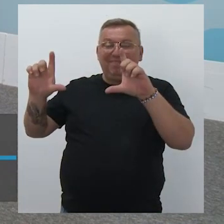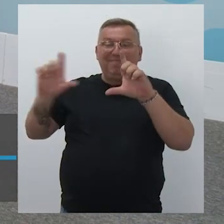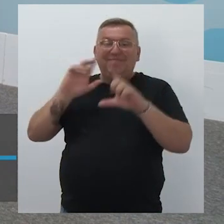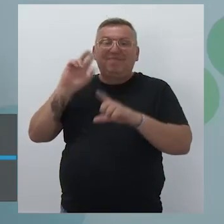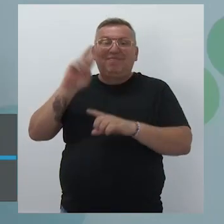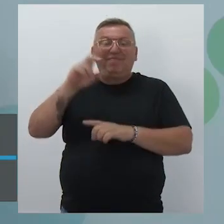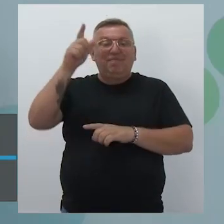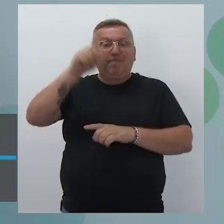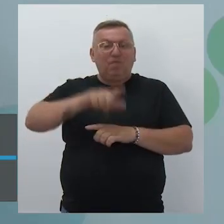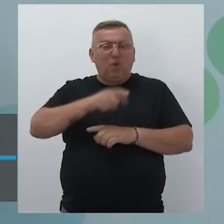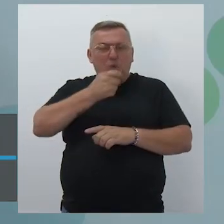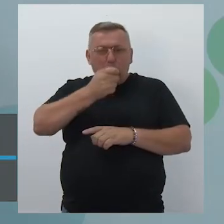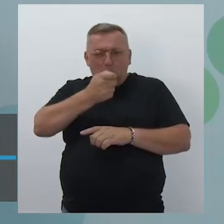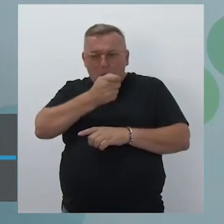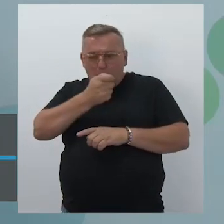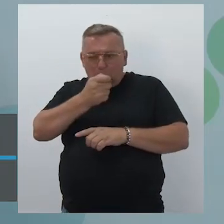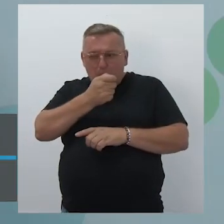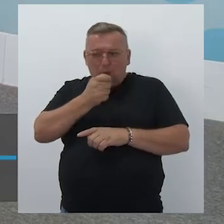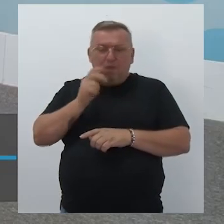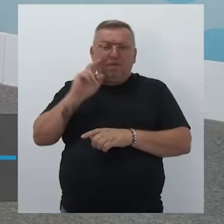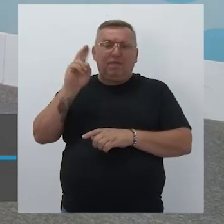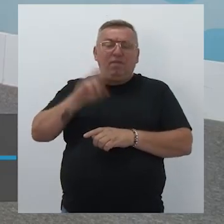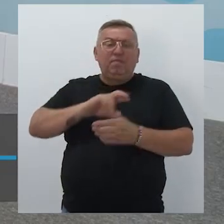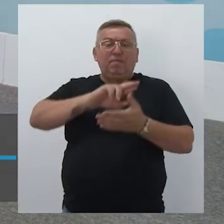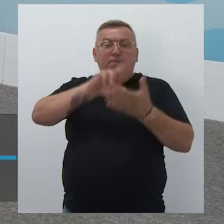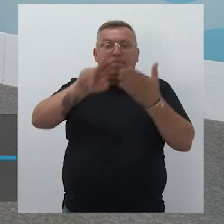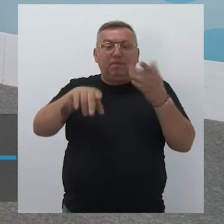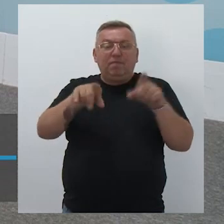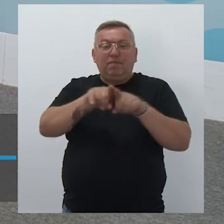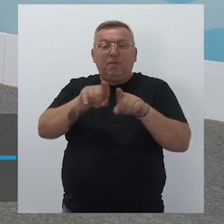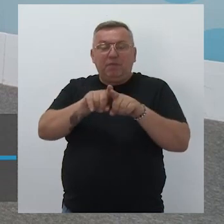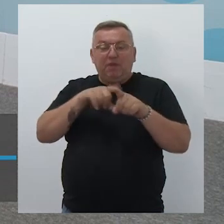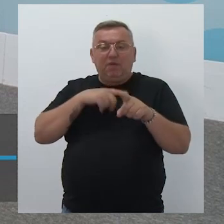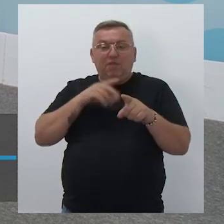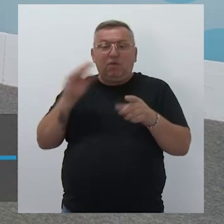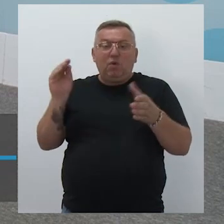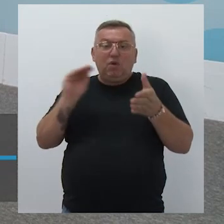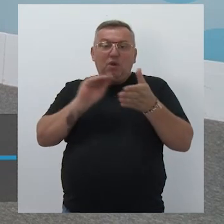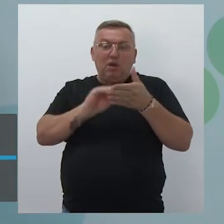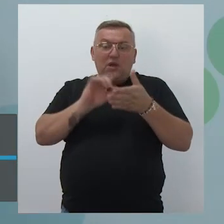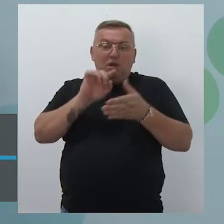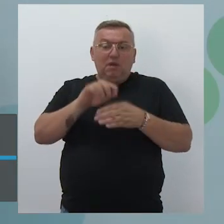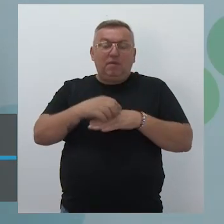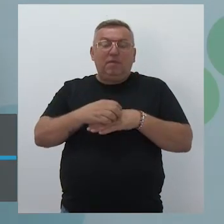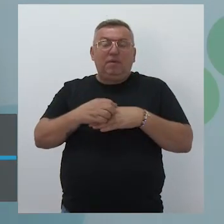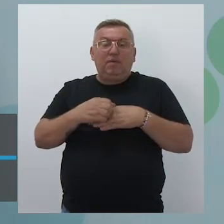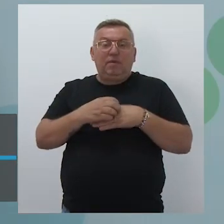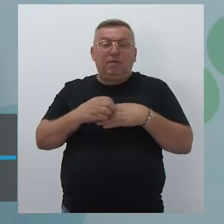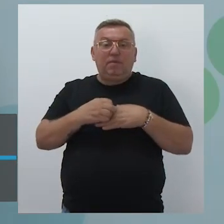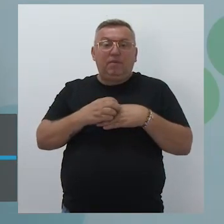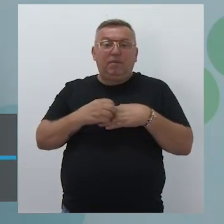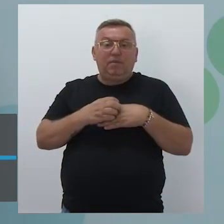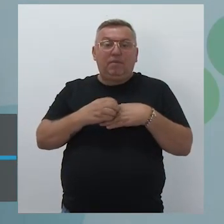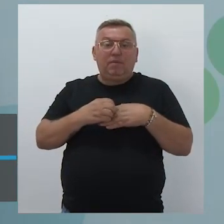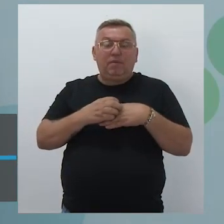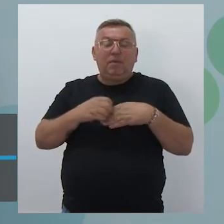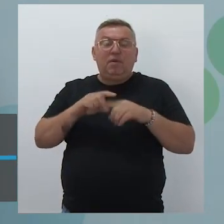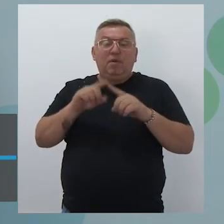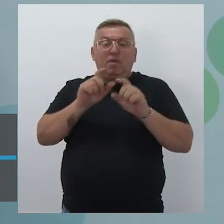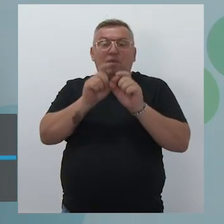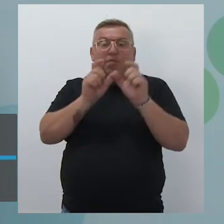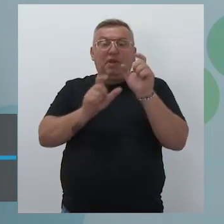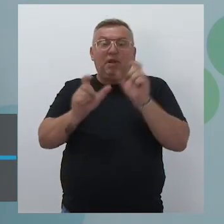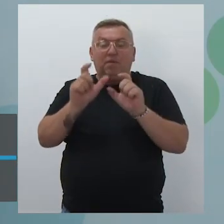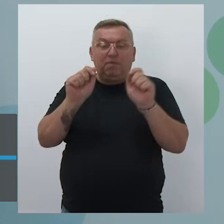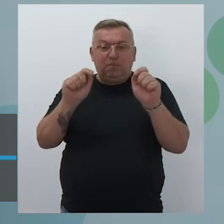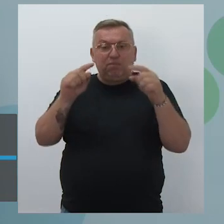o outro com uma lupa, pensar na diversidade, que também já foi colocado aqui como uma palavra que pode